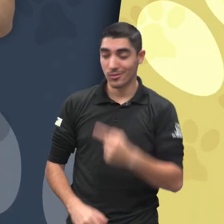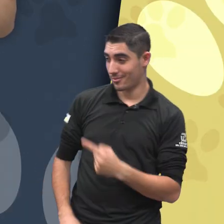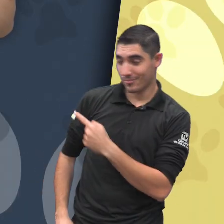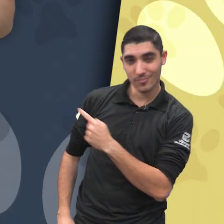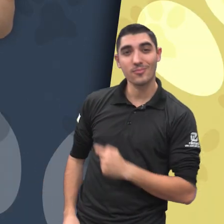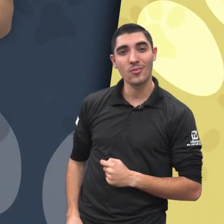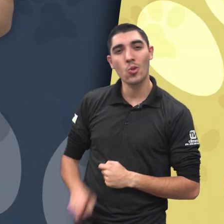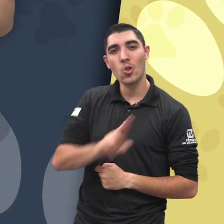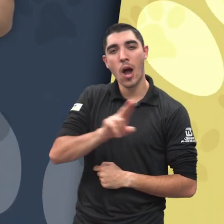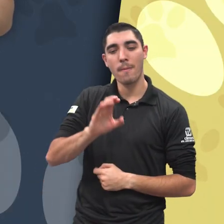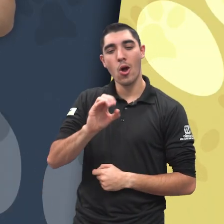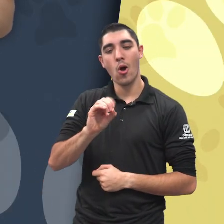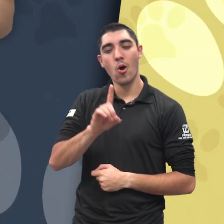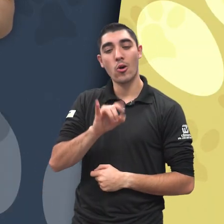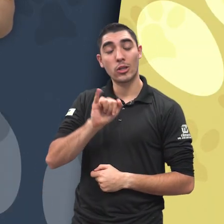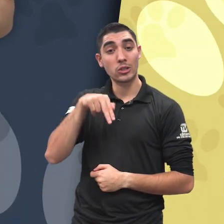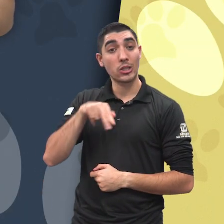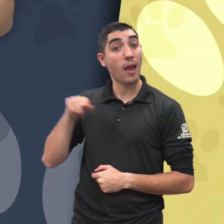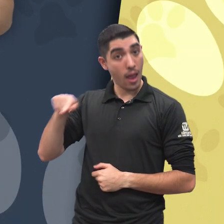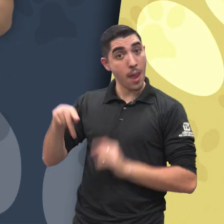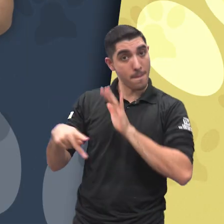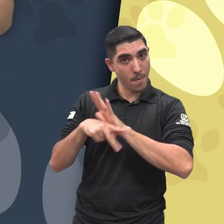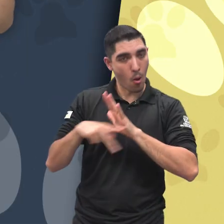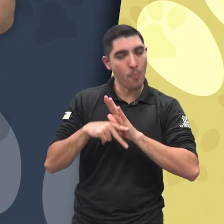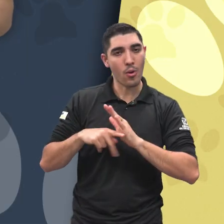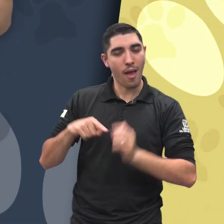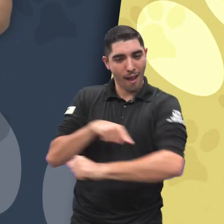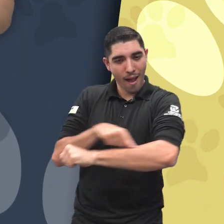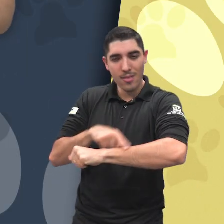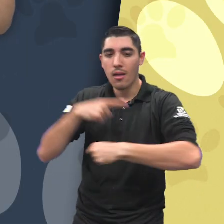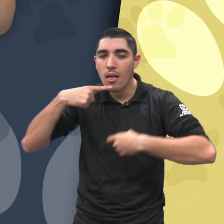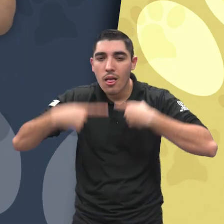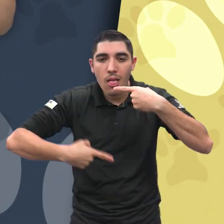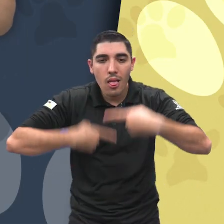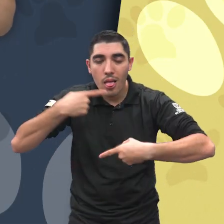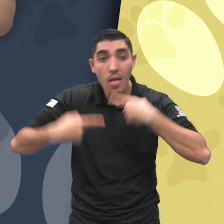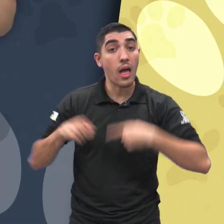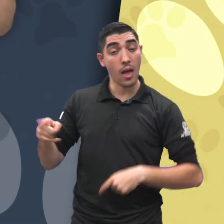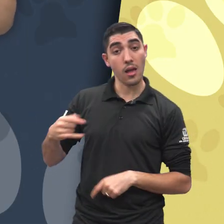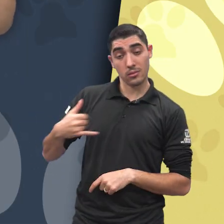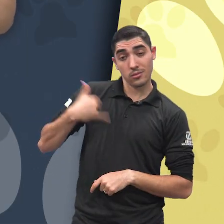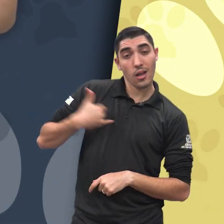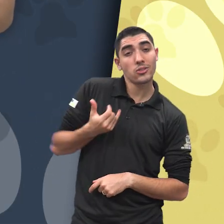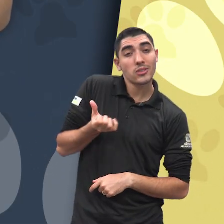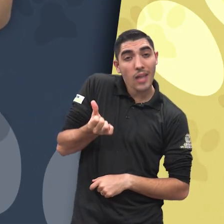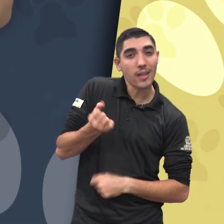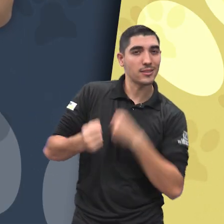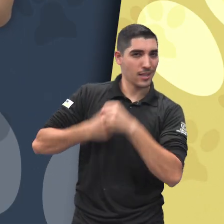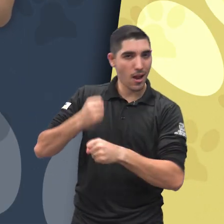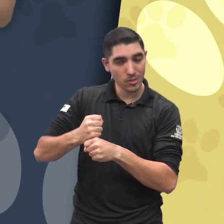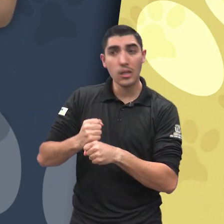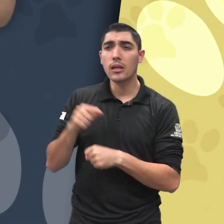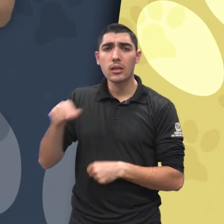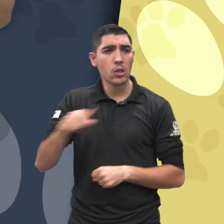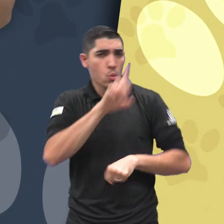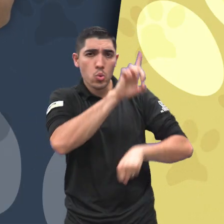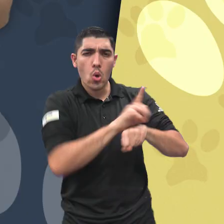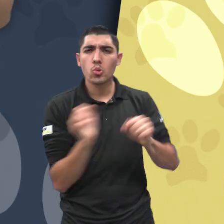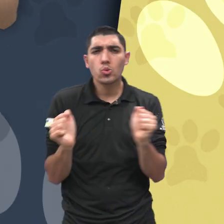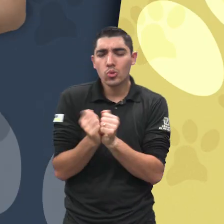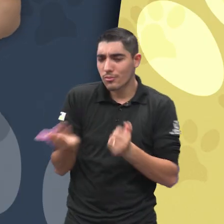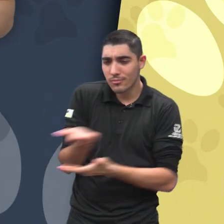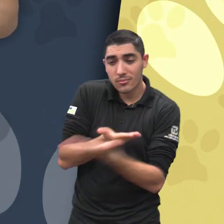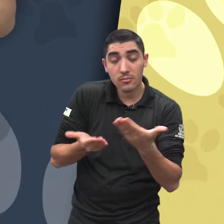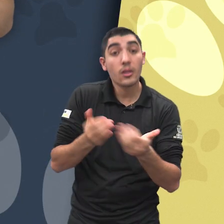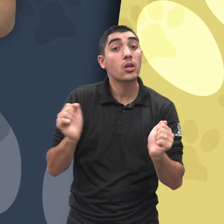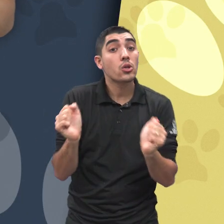o caso deste grandalhão aqui, ó, é o Odin. Ele é um São Bernardo de 6 anos que é super sossegado, se dá